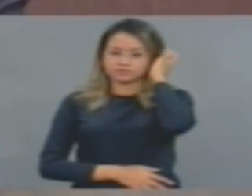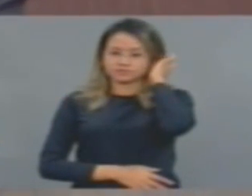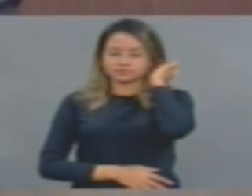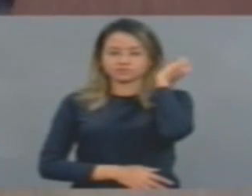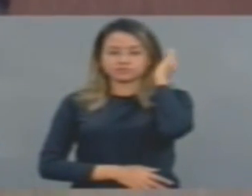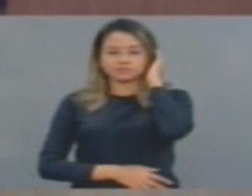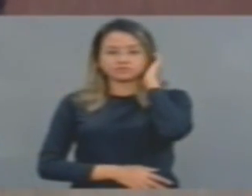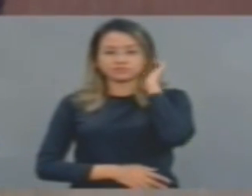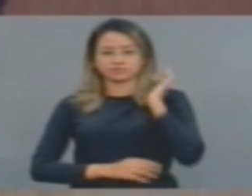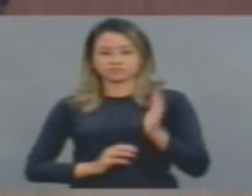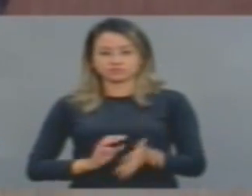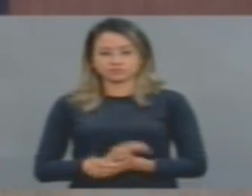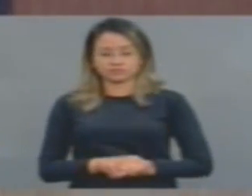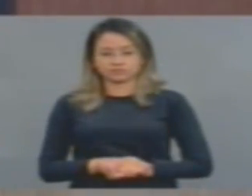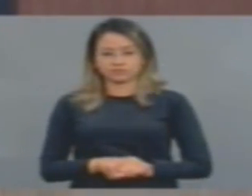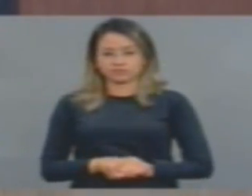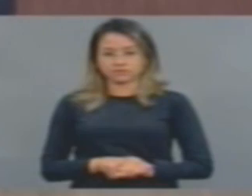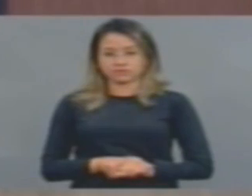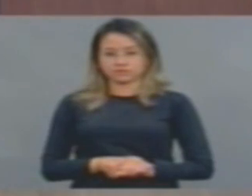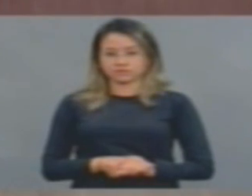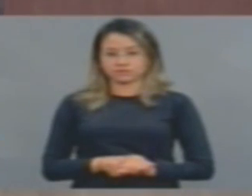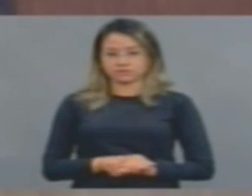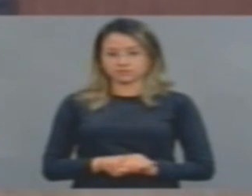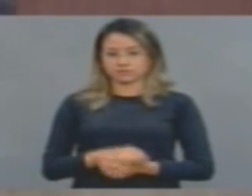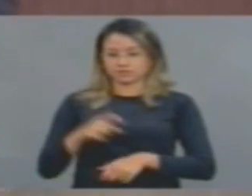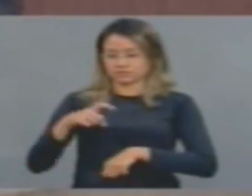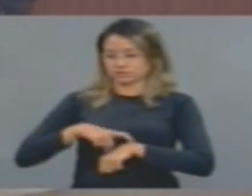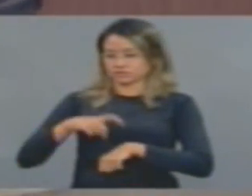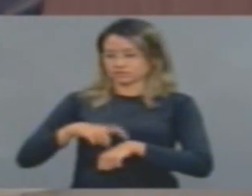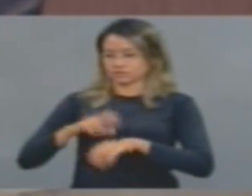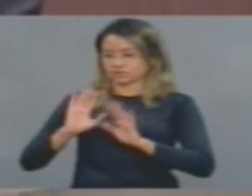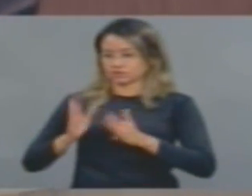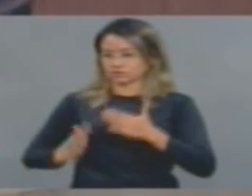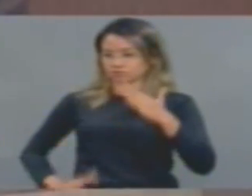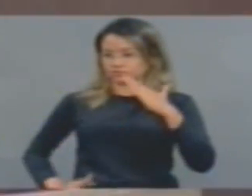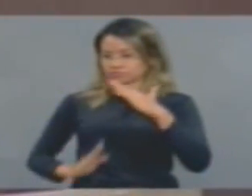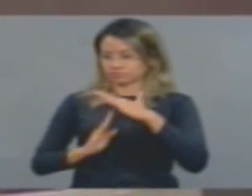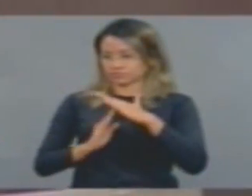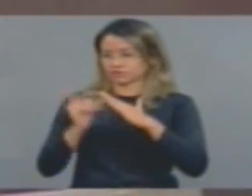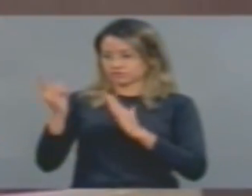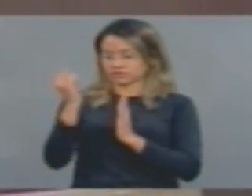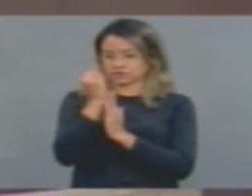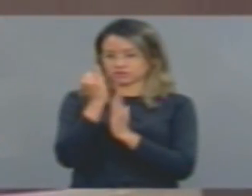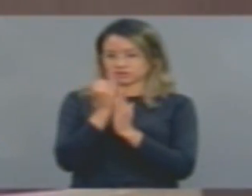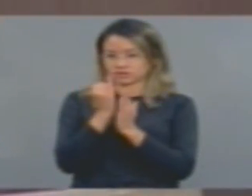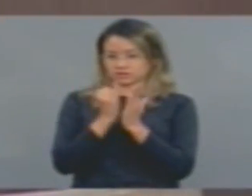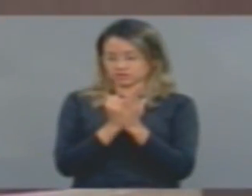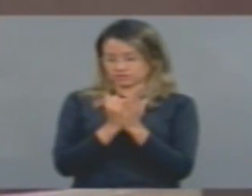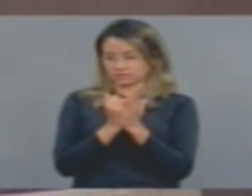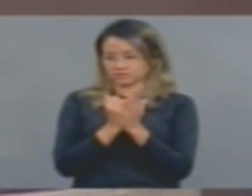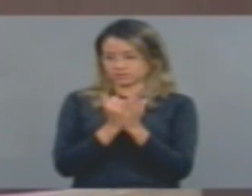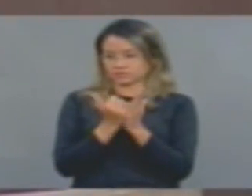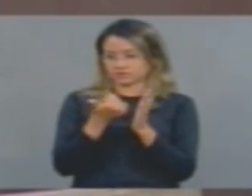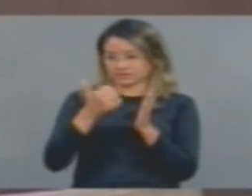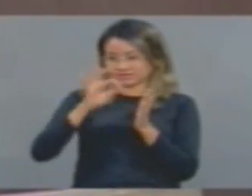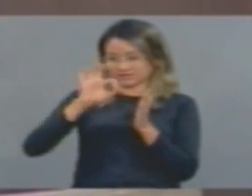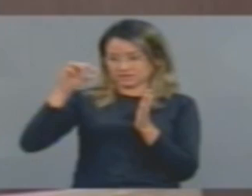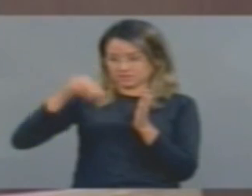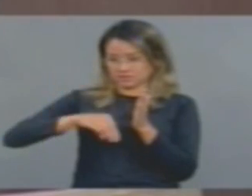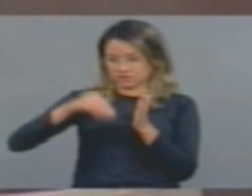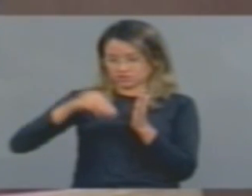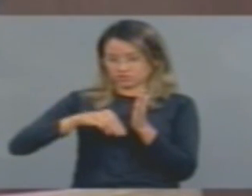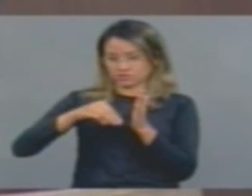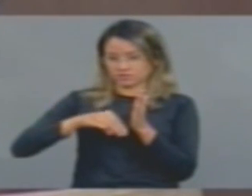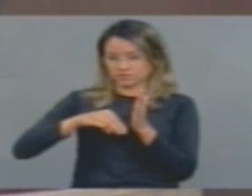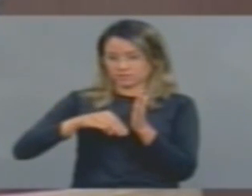minuto, por favor. Como o tempo de Vossa Excelência já está se esgotando, e Vossa Excelência está inscrito no tempo de liderança por mais 10 minutos,